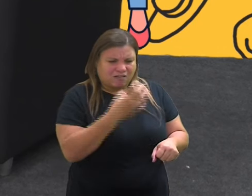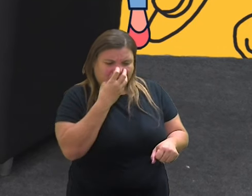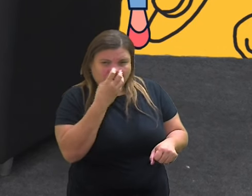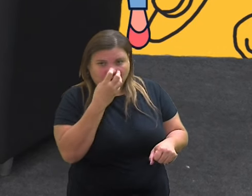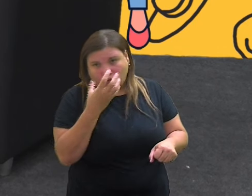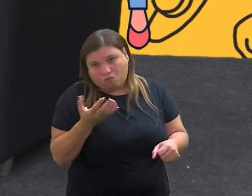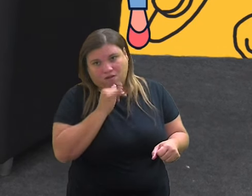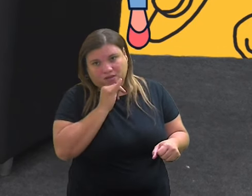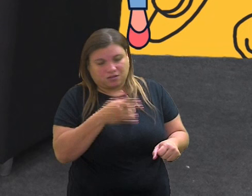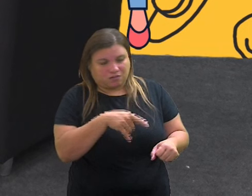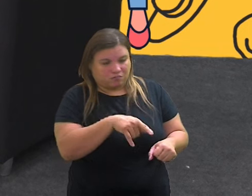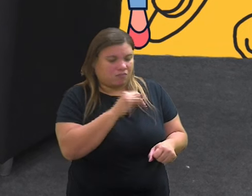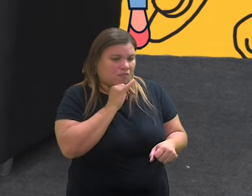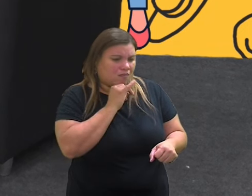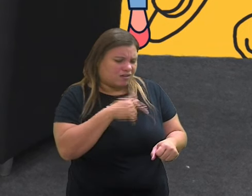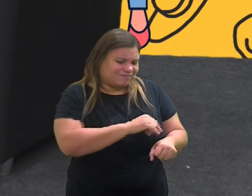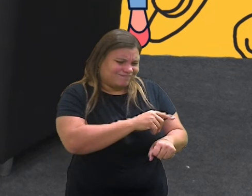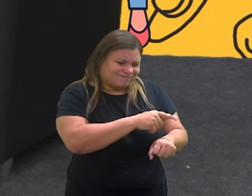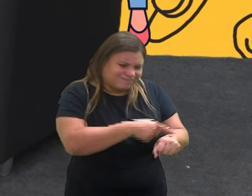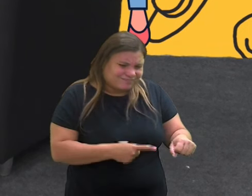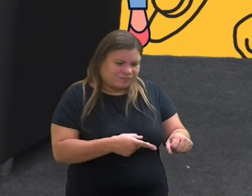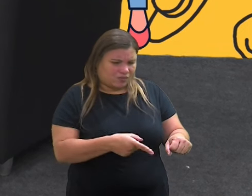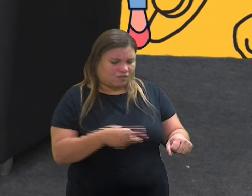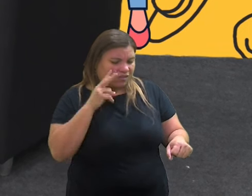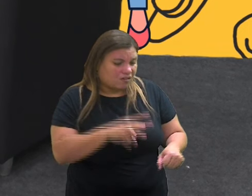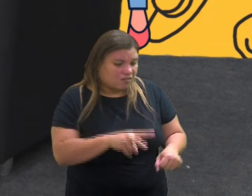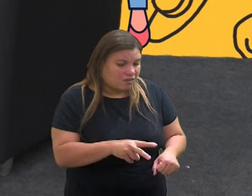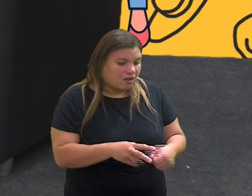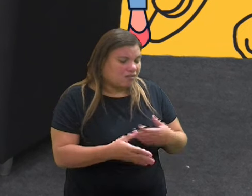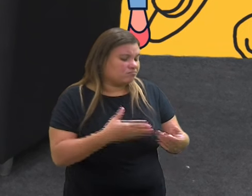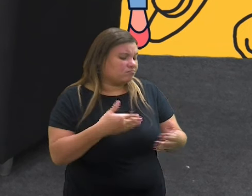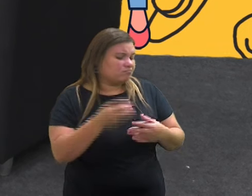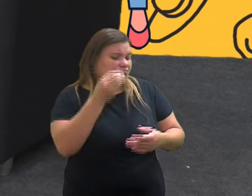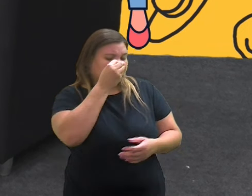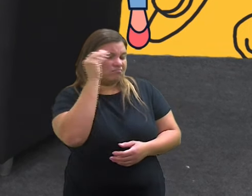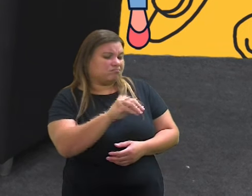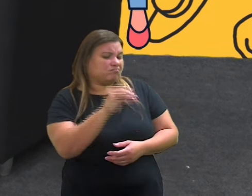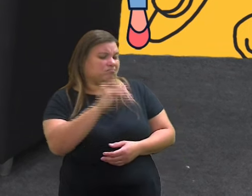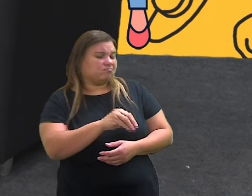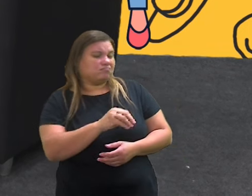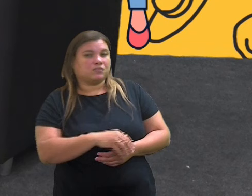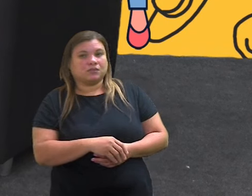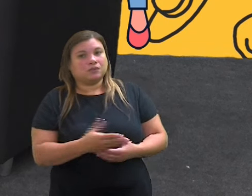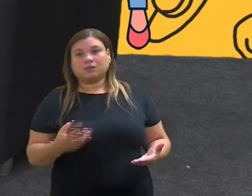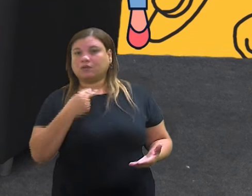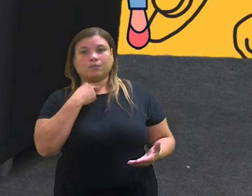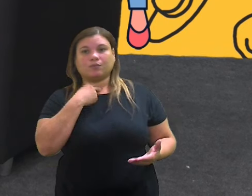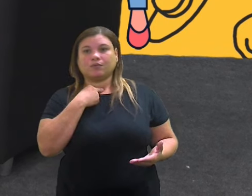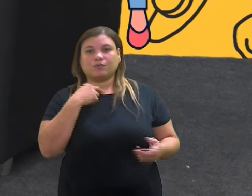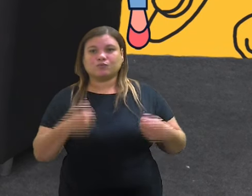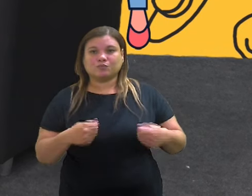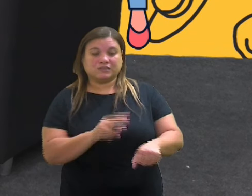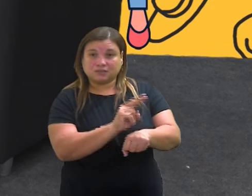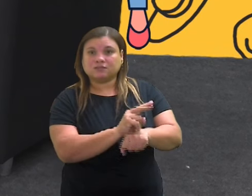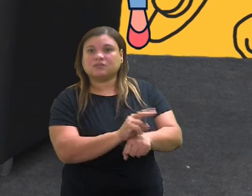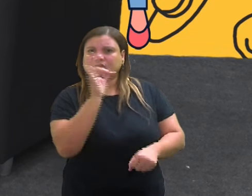e esse animal vier a piorar, isso é um caso de negligência. Você está deixando de cuidar. E o animal, ele precisa de cuidados, porque